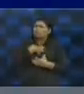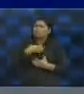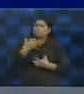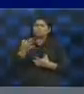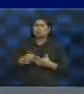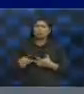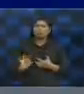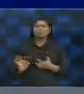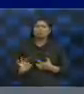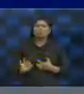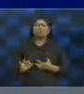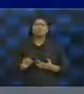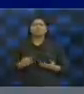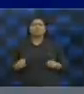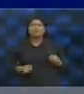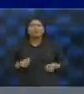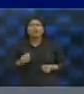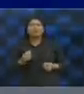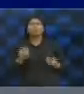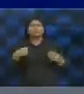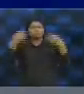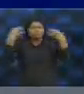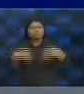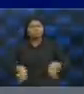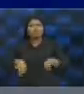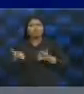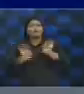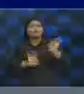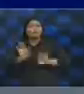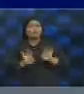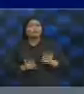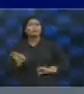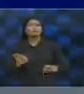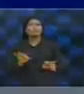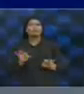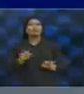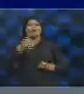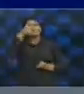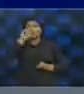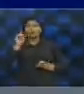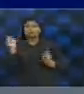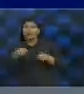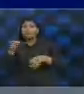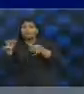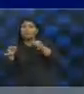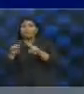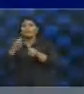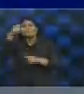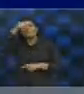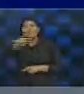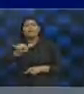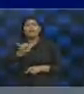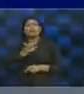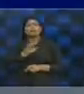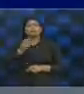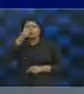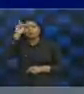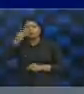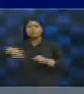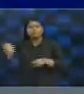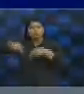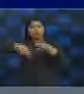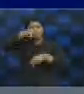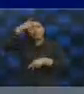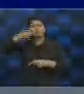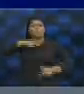regular, da forma justa, através das ações judiciais, mas sem incluir os cidadãos manauaras, trabalhadores, gente